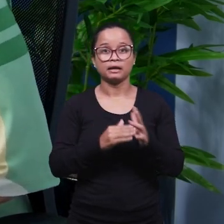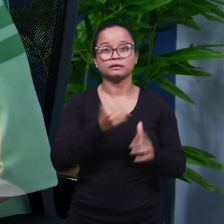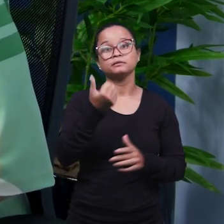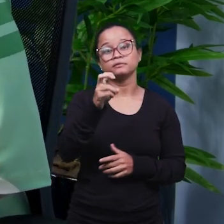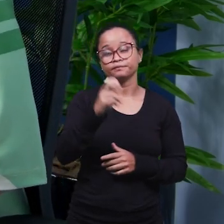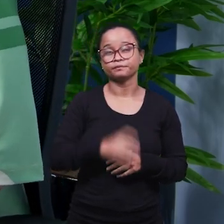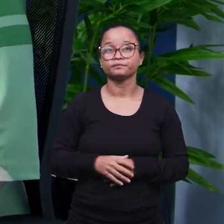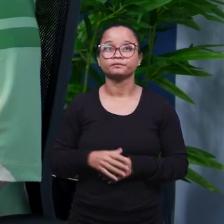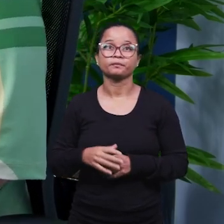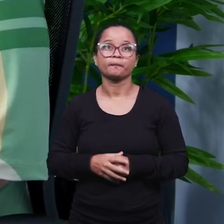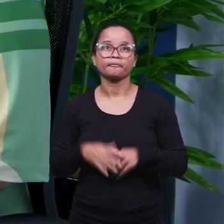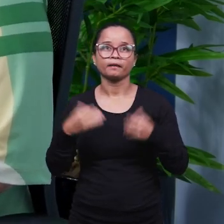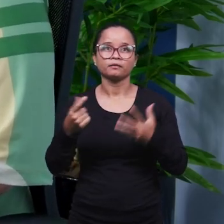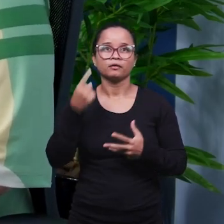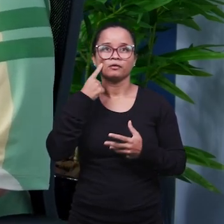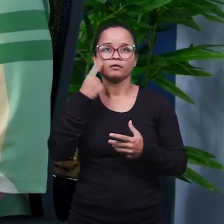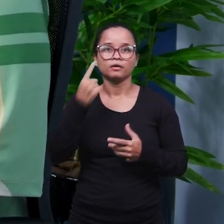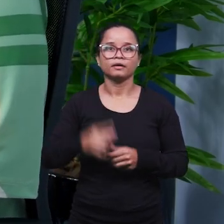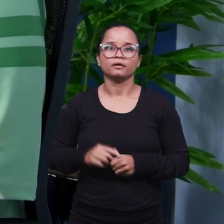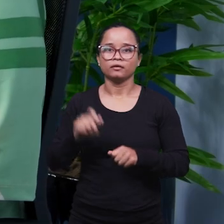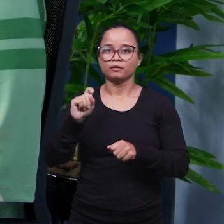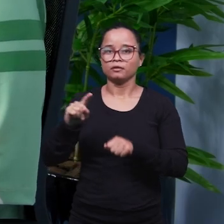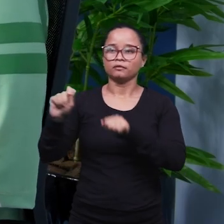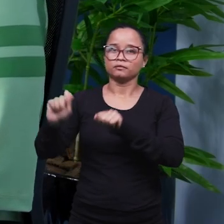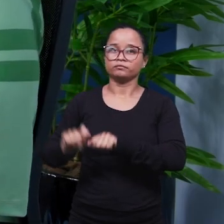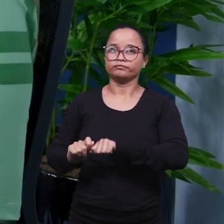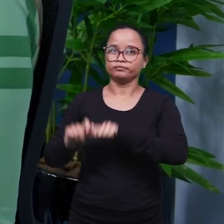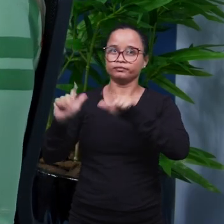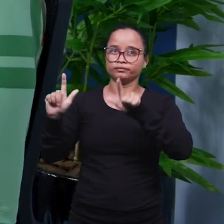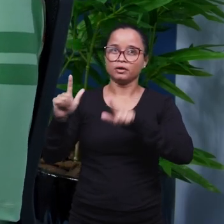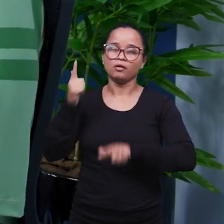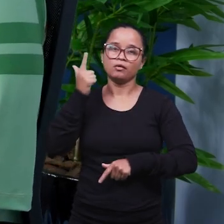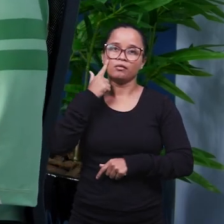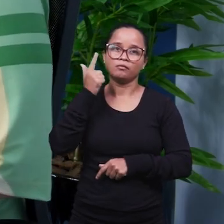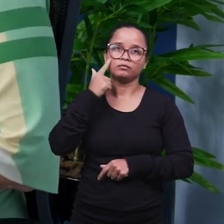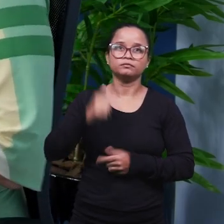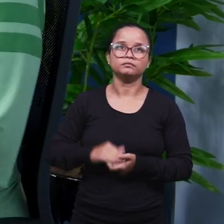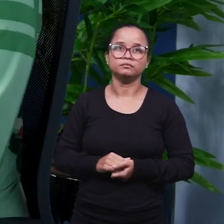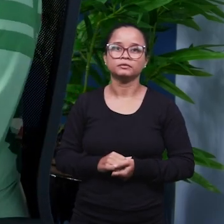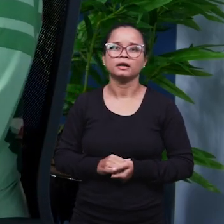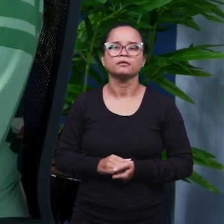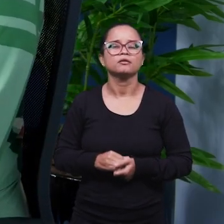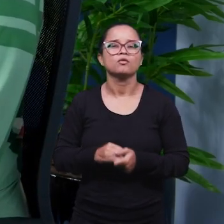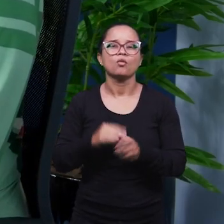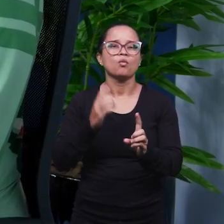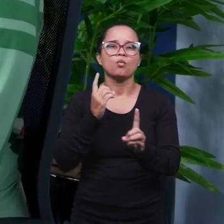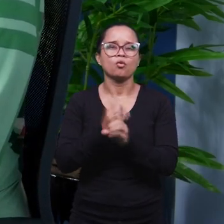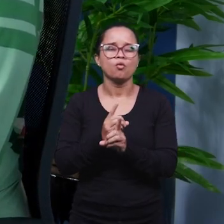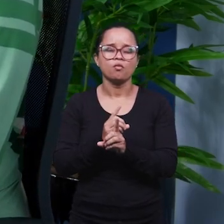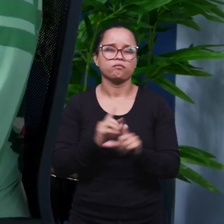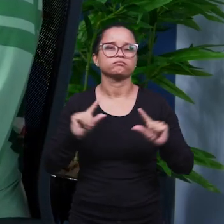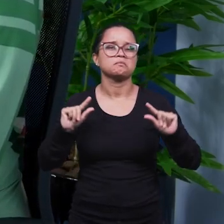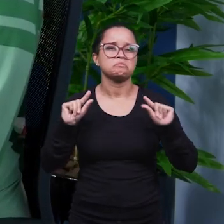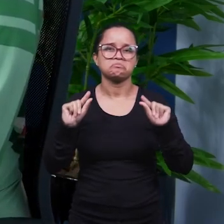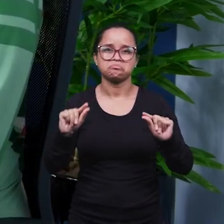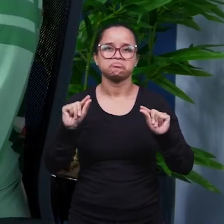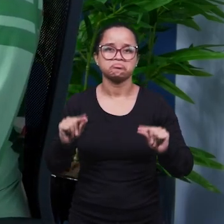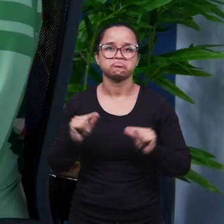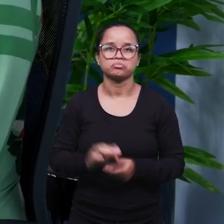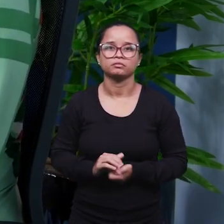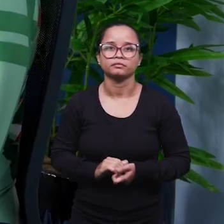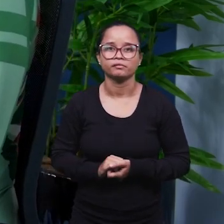3 anos, vocês vão abrir uma aba, essa aba aqui. O que vocês vão